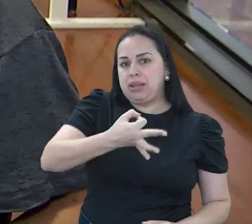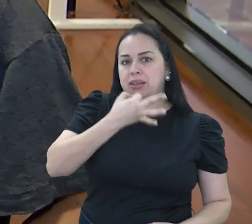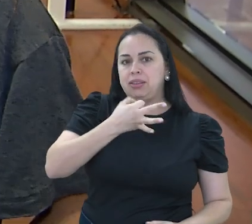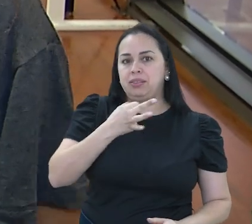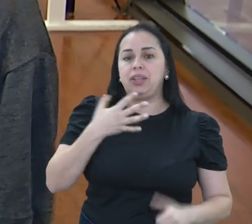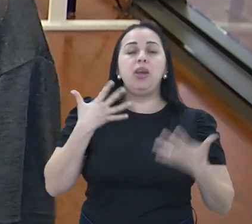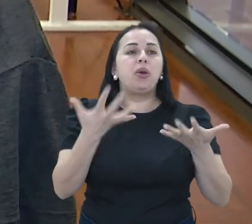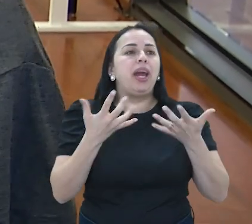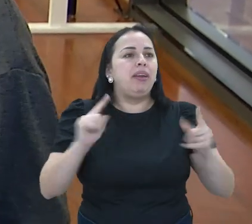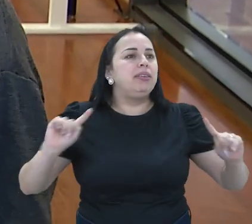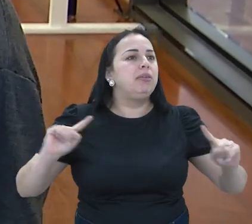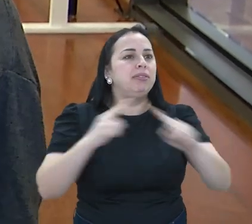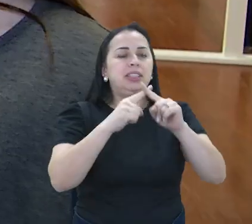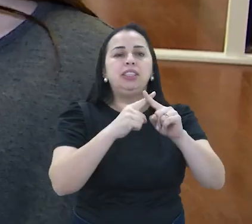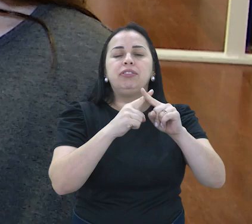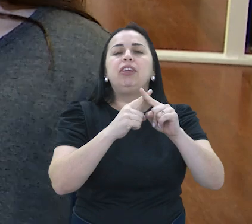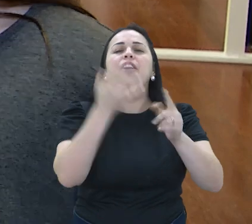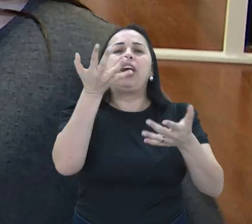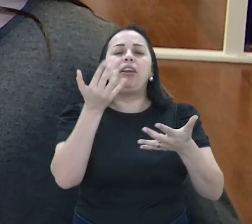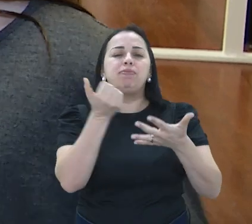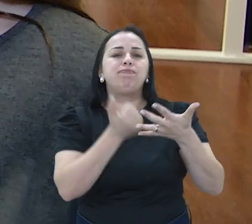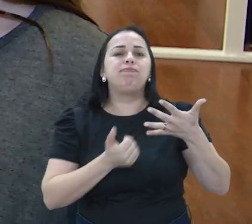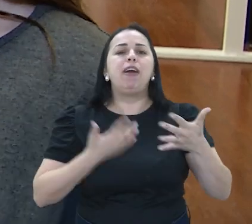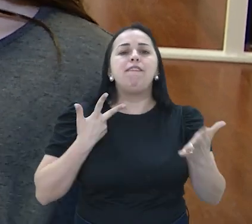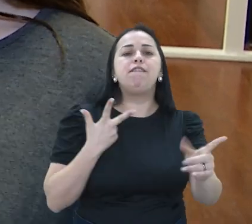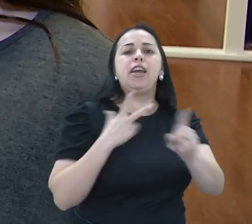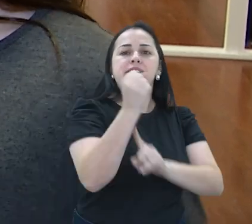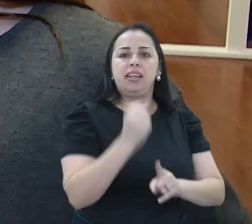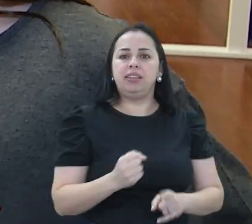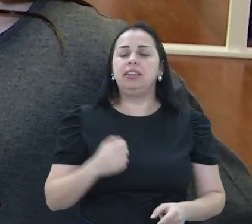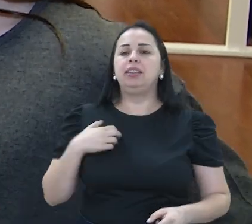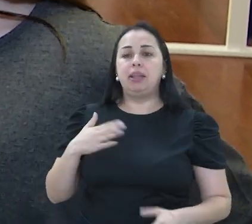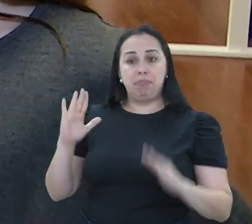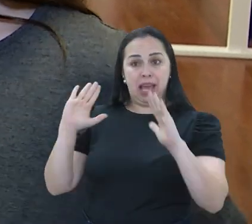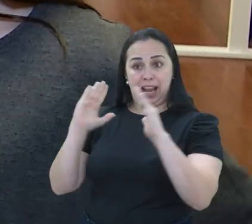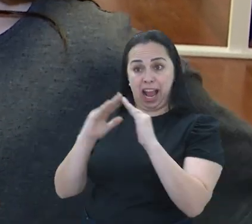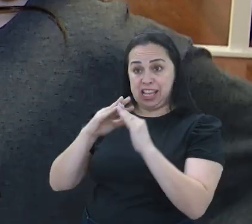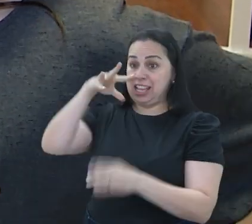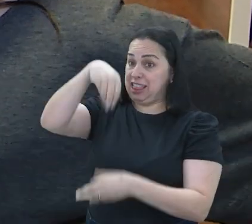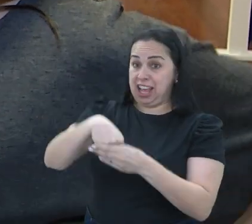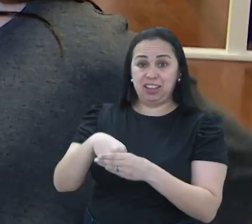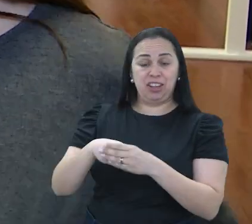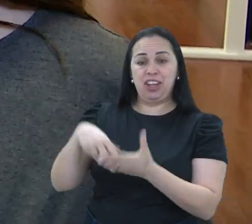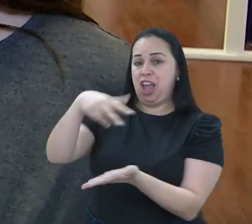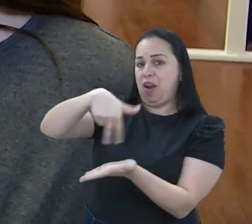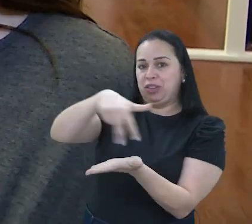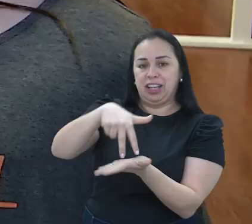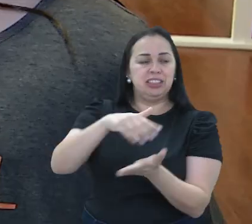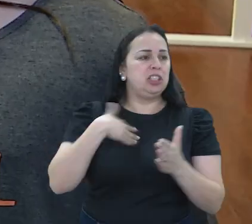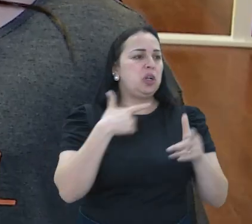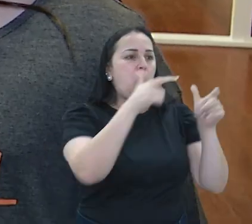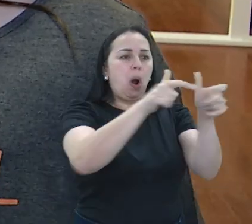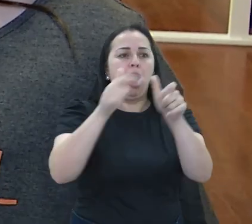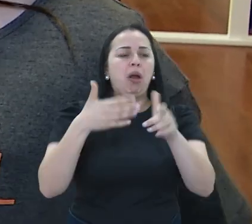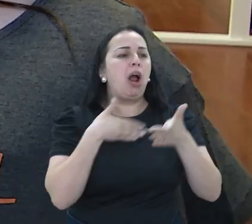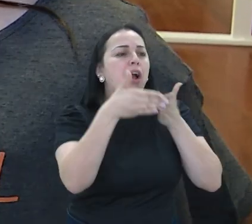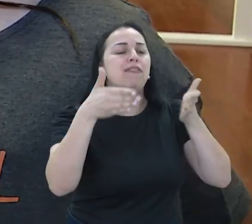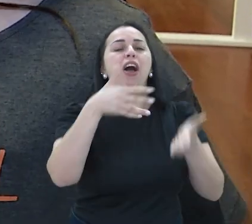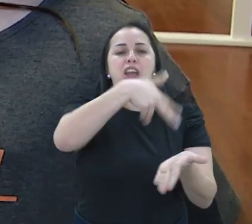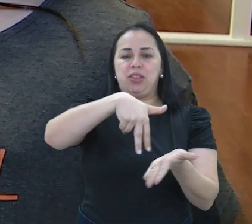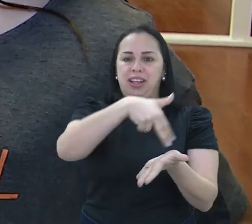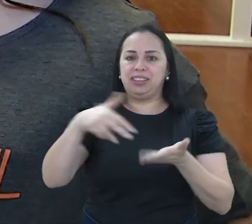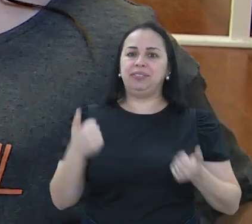primeiro lugar no festival, assim, bem legal. Eu danço, toda hora, na minha casa, em todo lugar. Eu acho